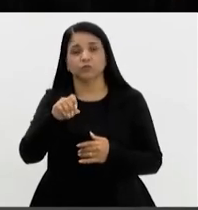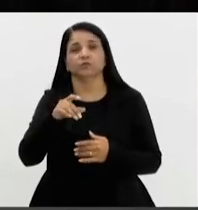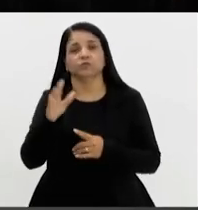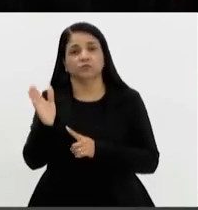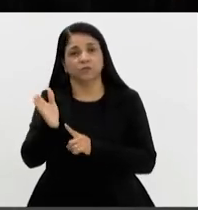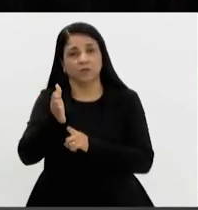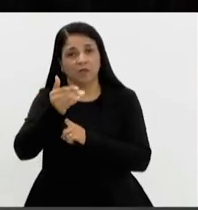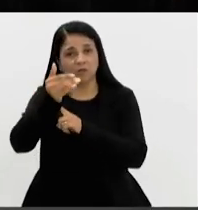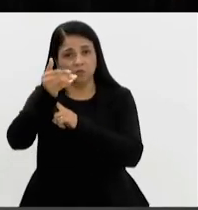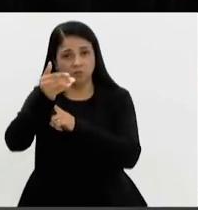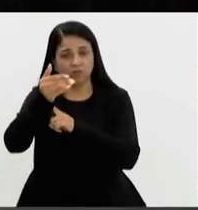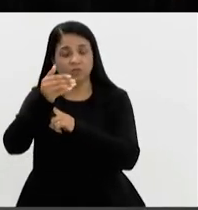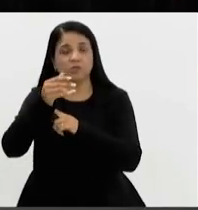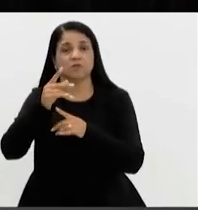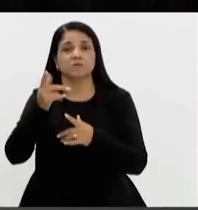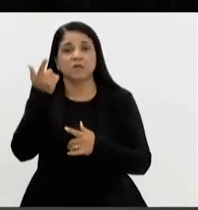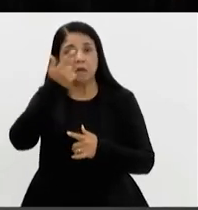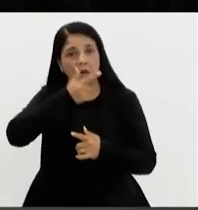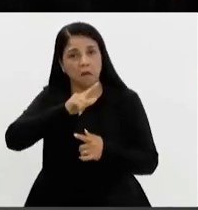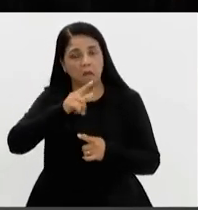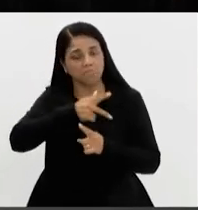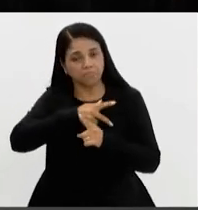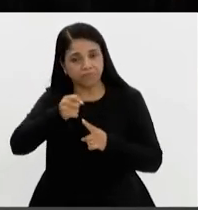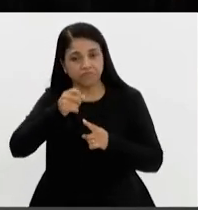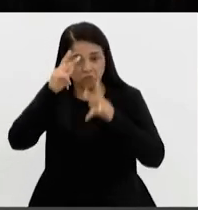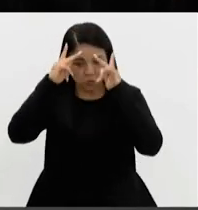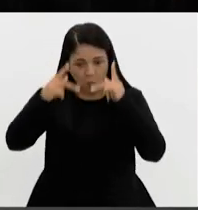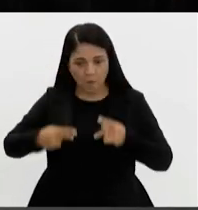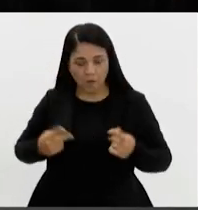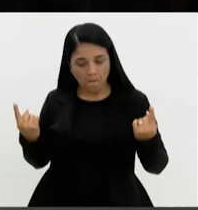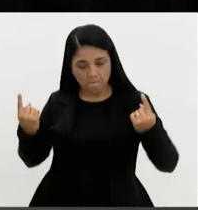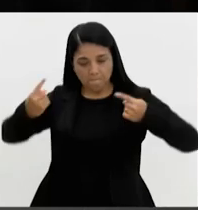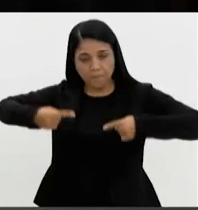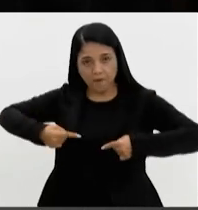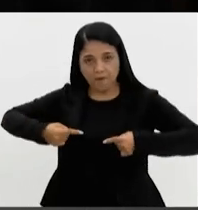ganhar de seres humanos eh jogando com ele em tempo